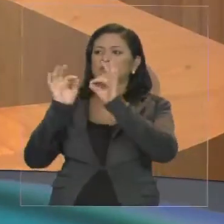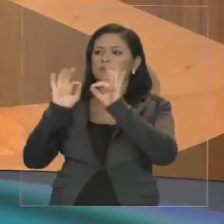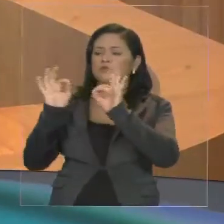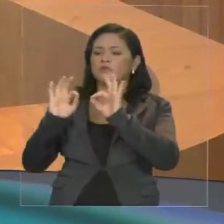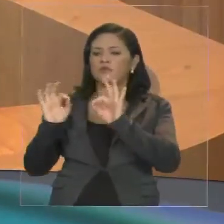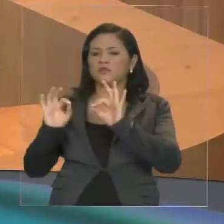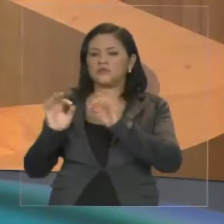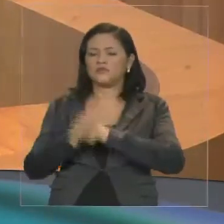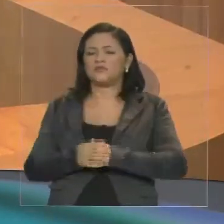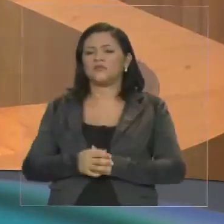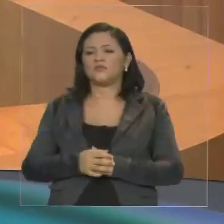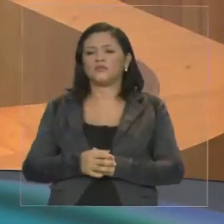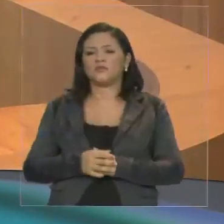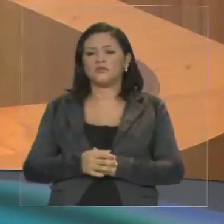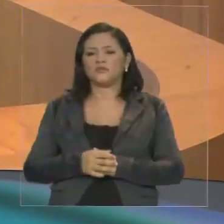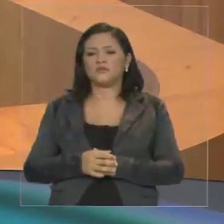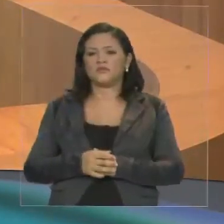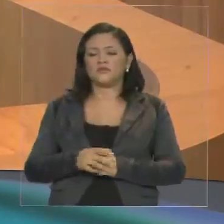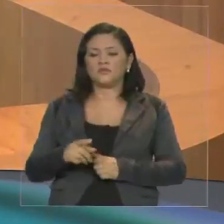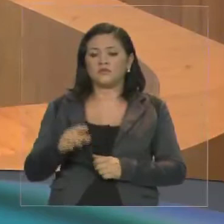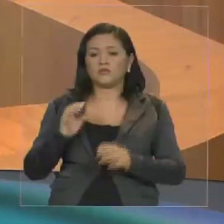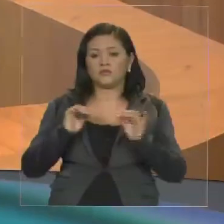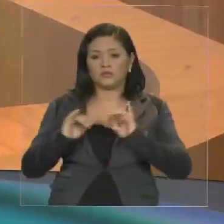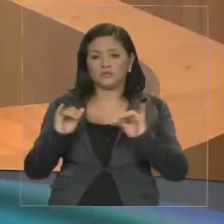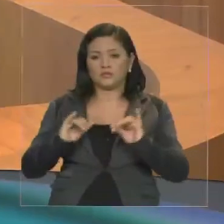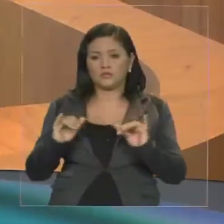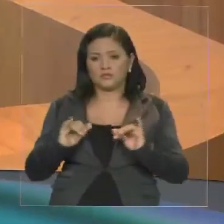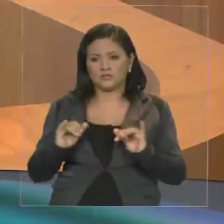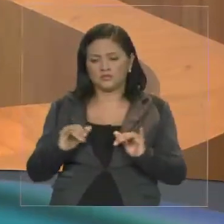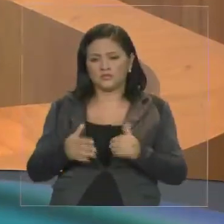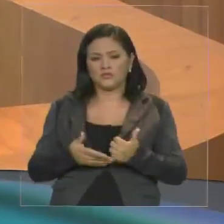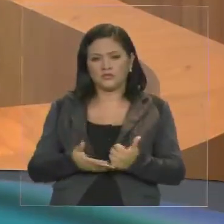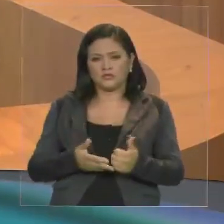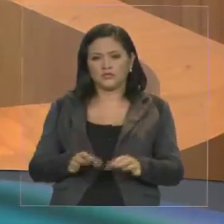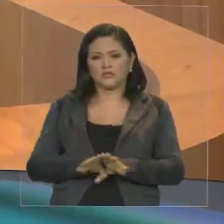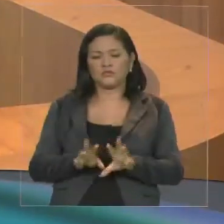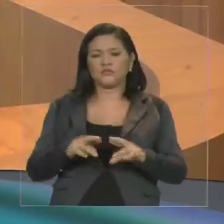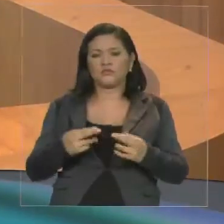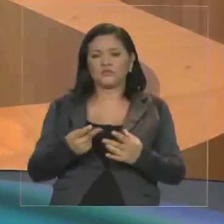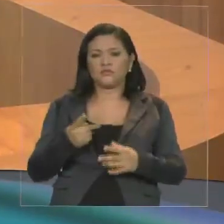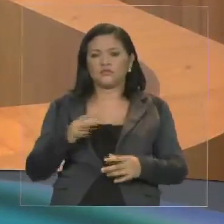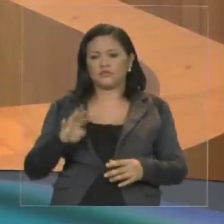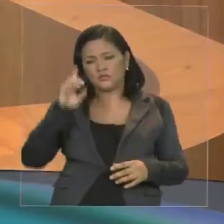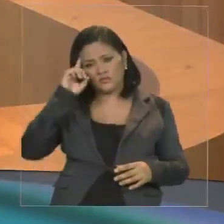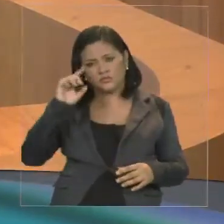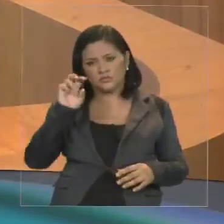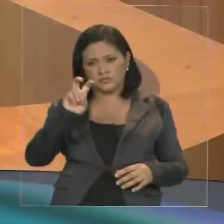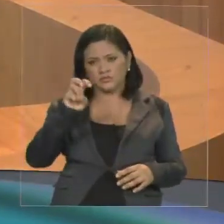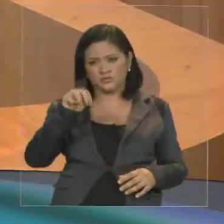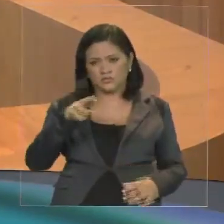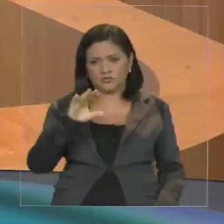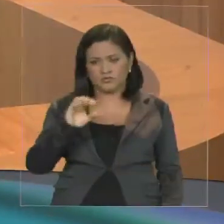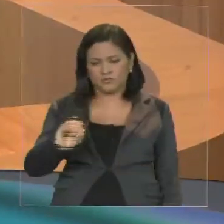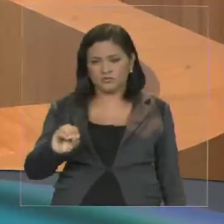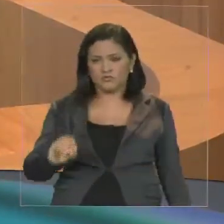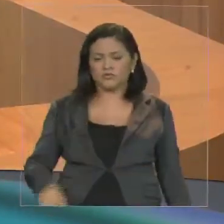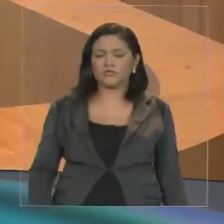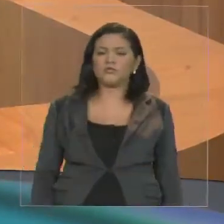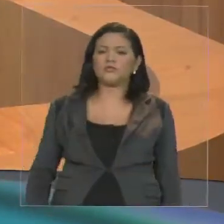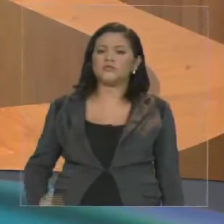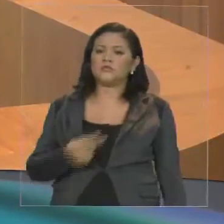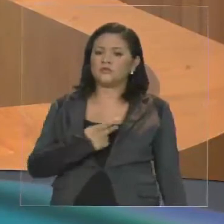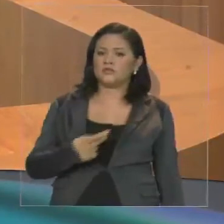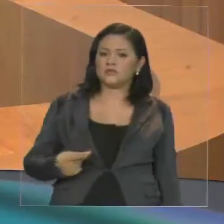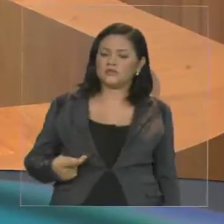informações irão subsidiar também a nossa audiência pública no dia 5 de maio. Senhor presidente, só